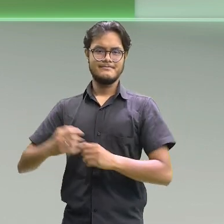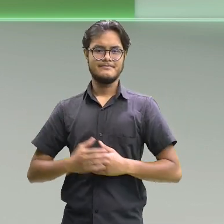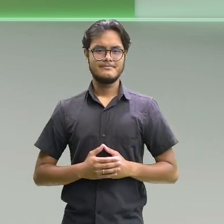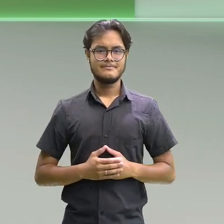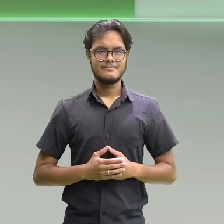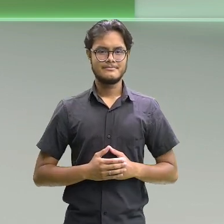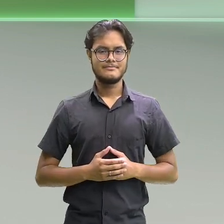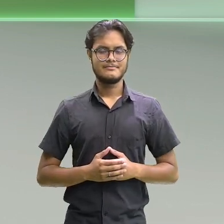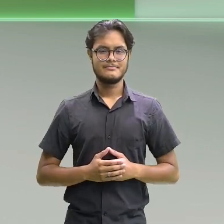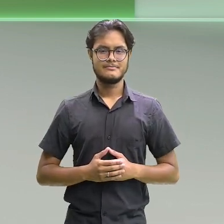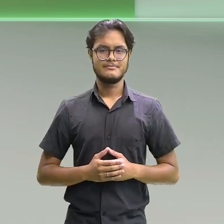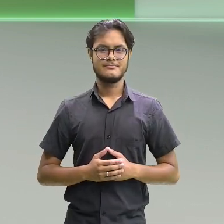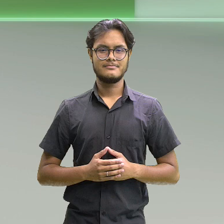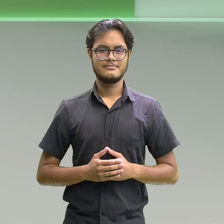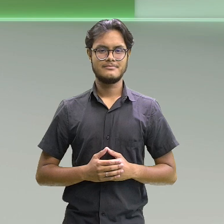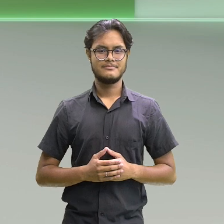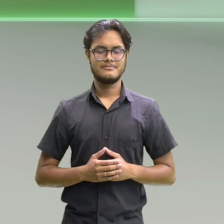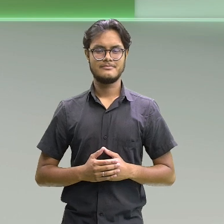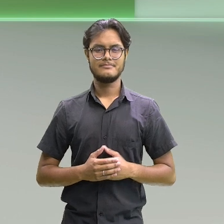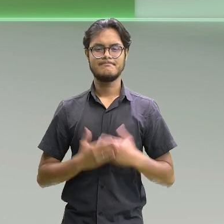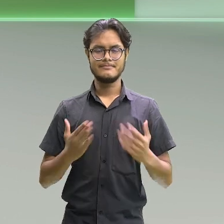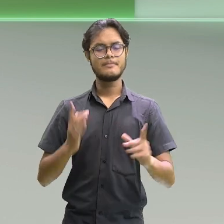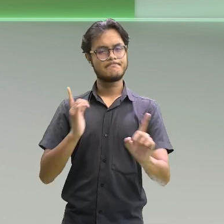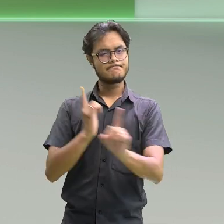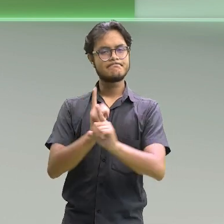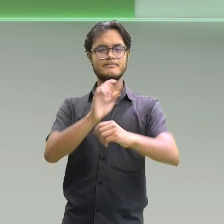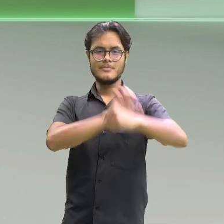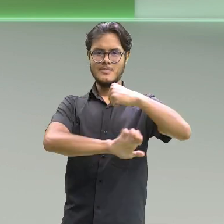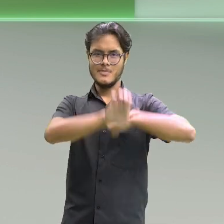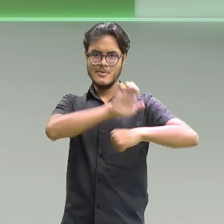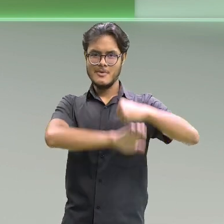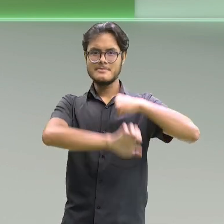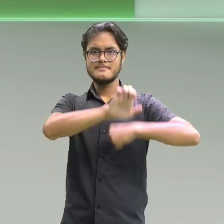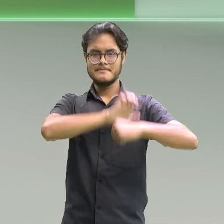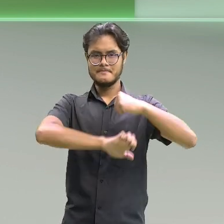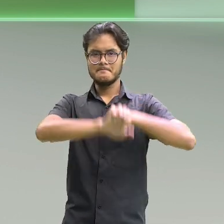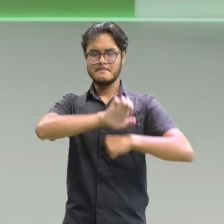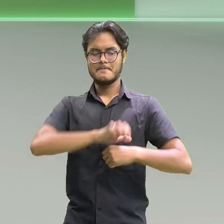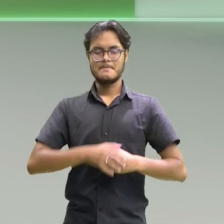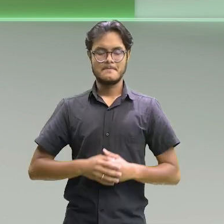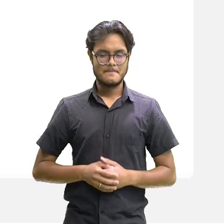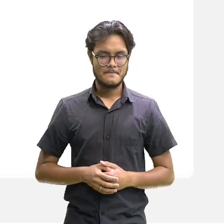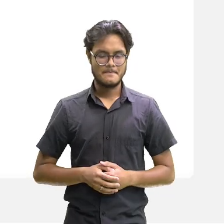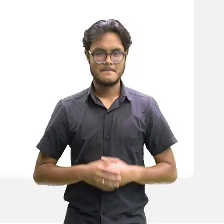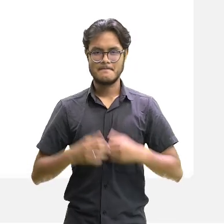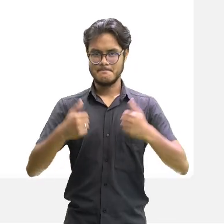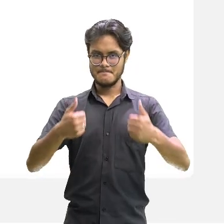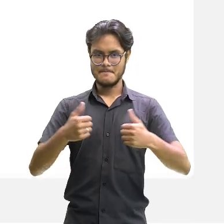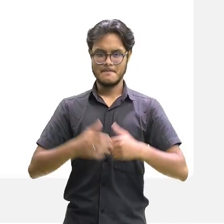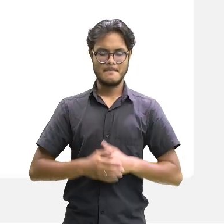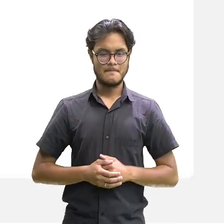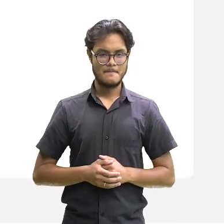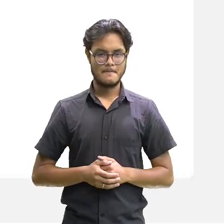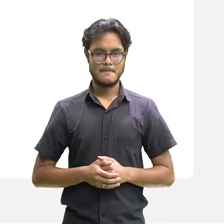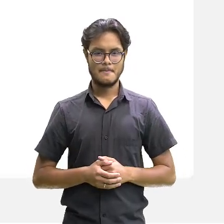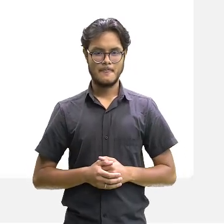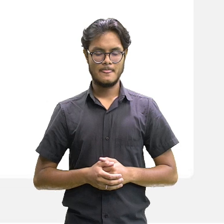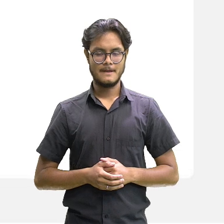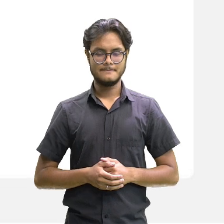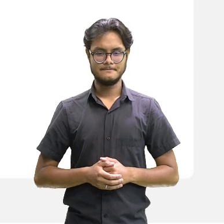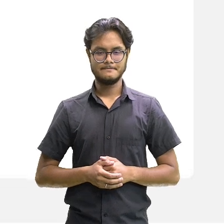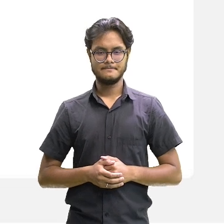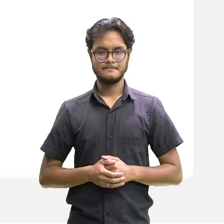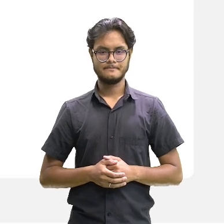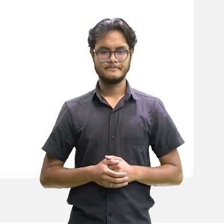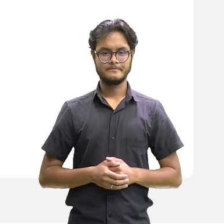carga negativa. Então foi assim que o Thomson descobriu a existência do elétron, beleza? Então olha só, pessoal, a